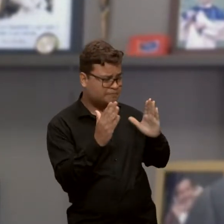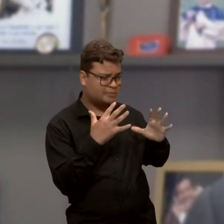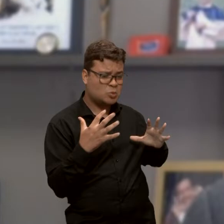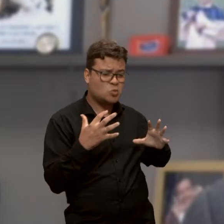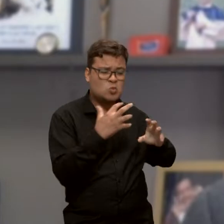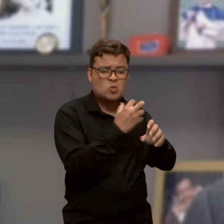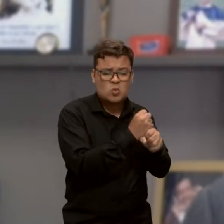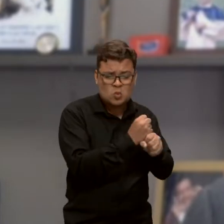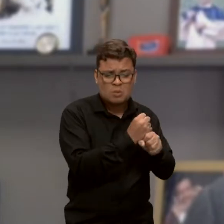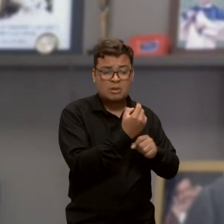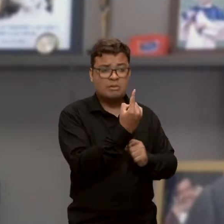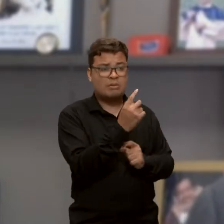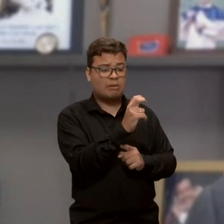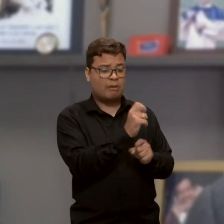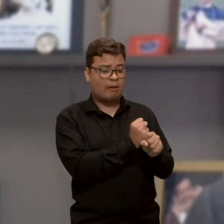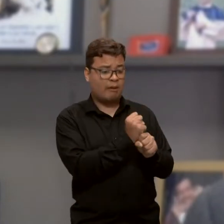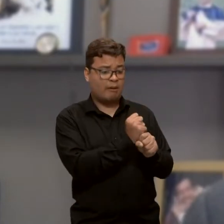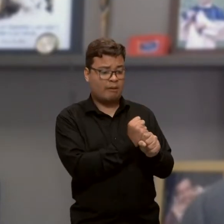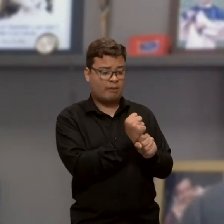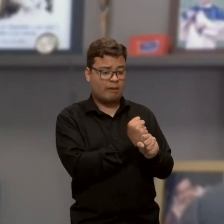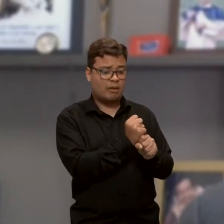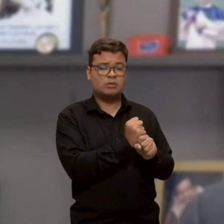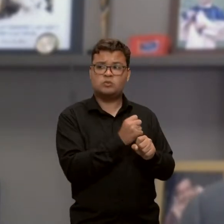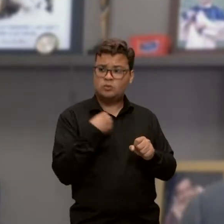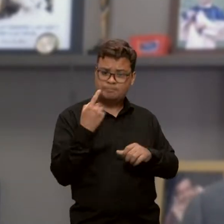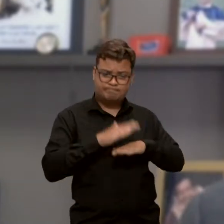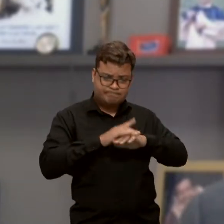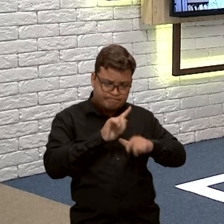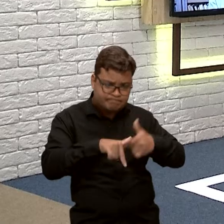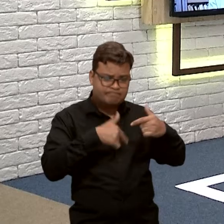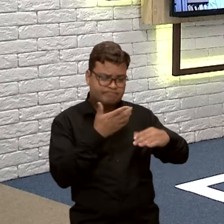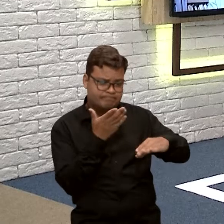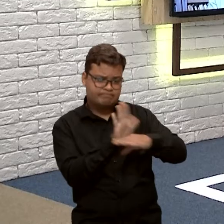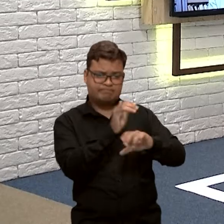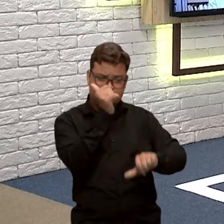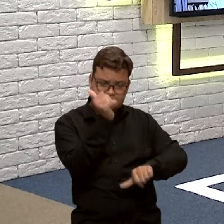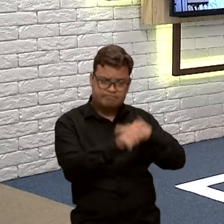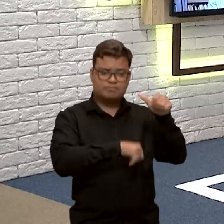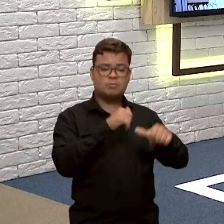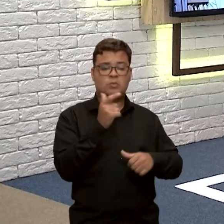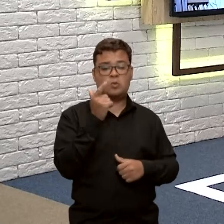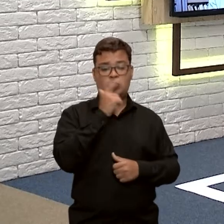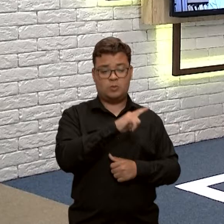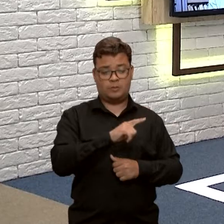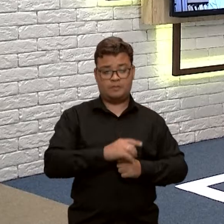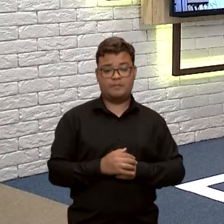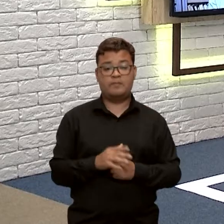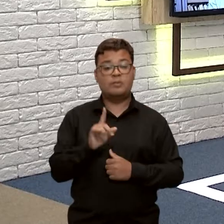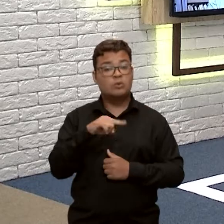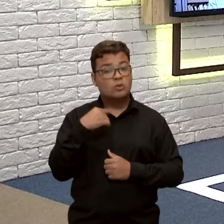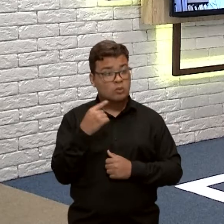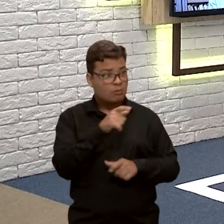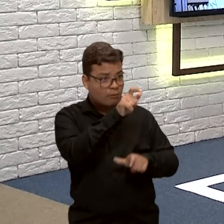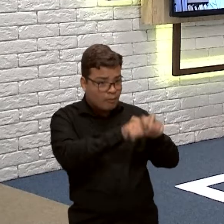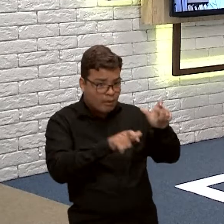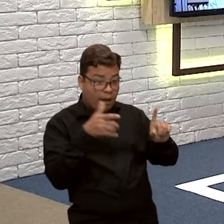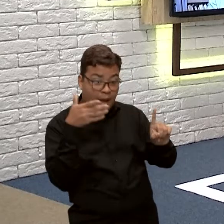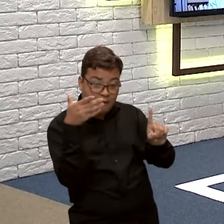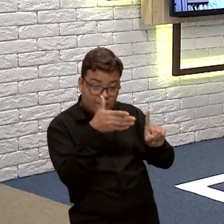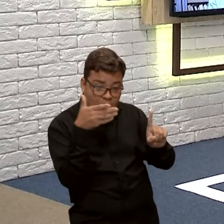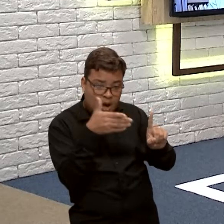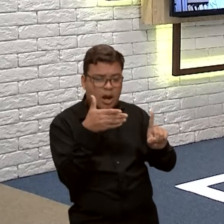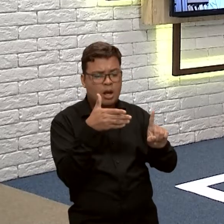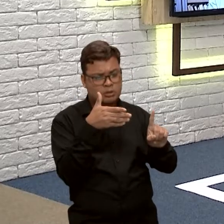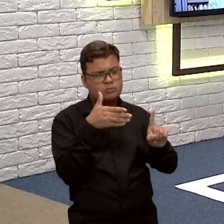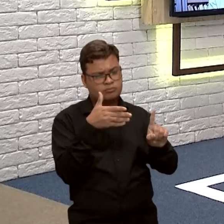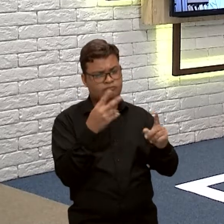a gente conseguiu fazer uma transformação. Agora, as nossas referências precisam ser valorizadas, então não é por acaso